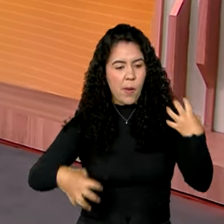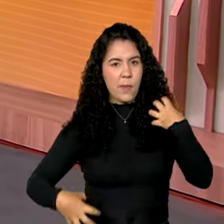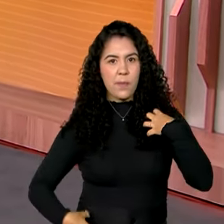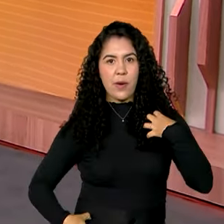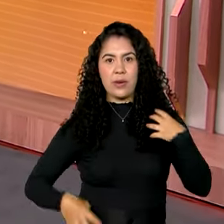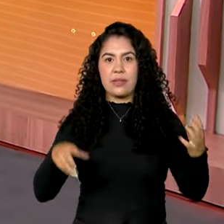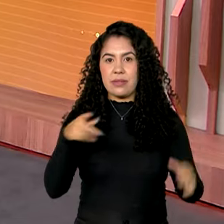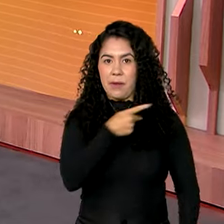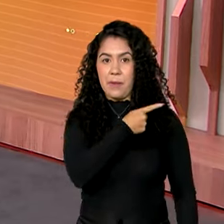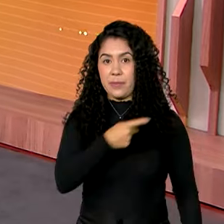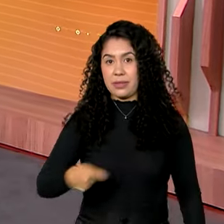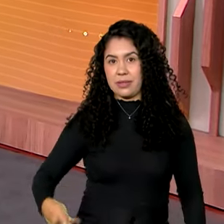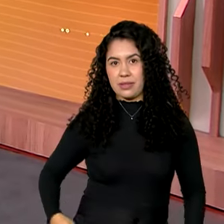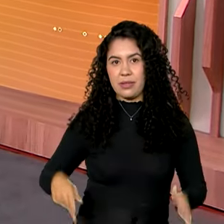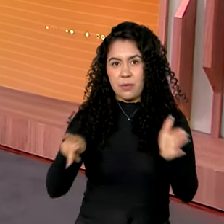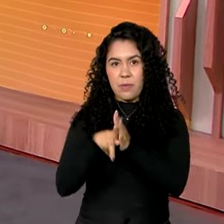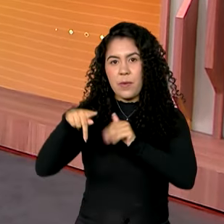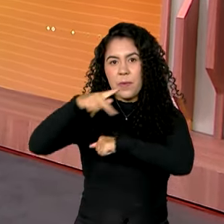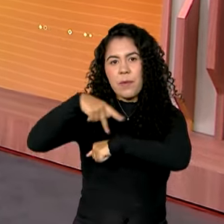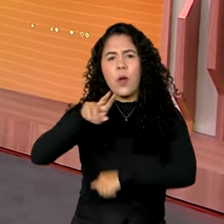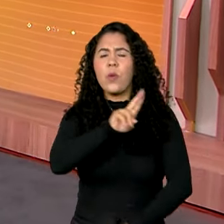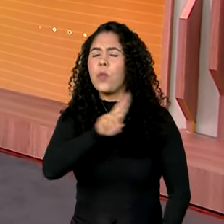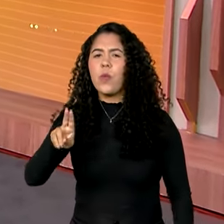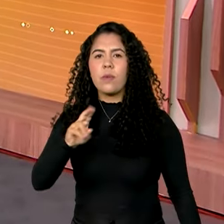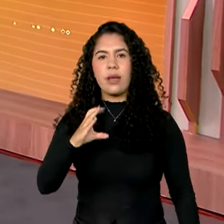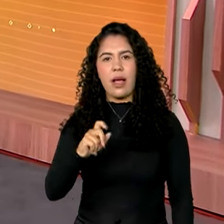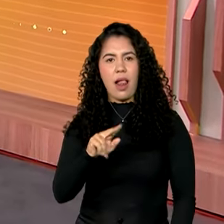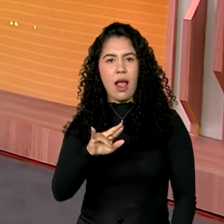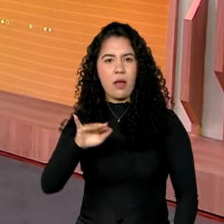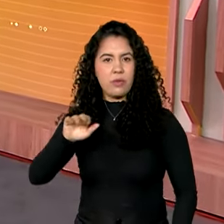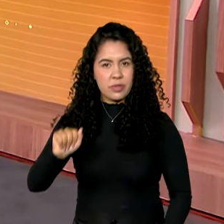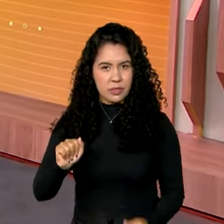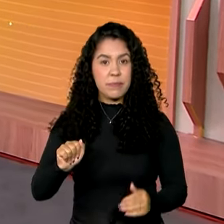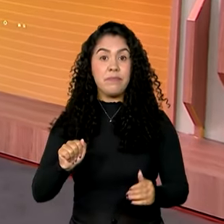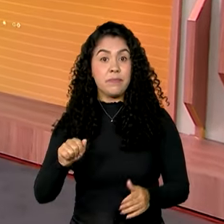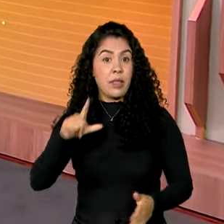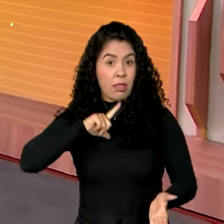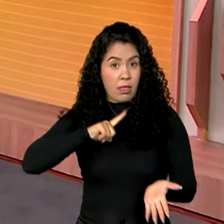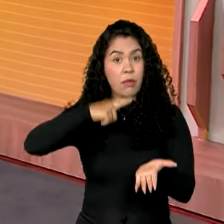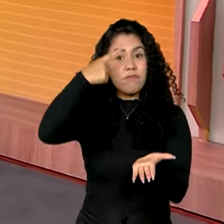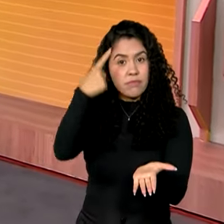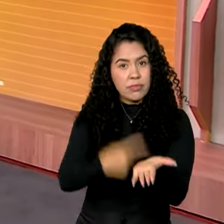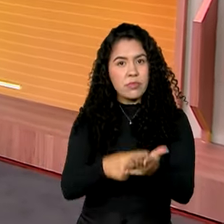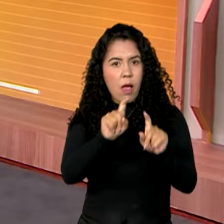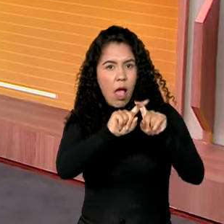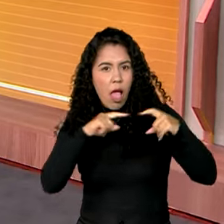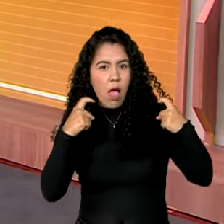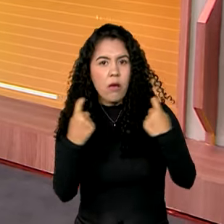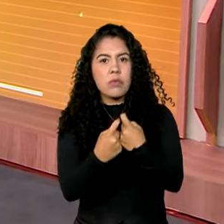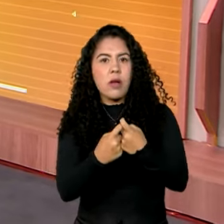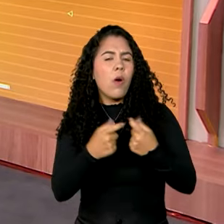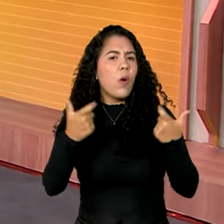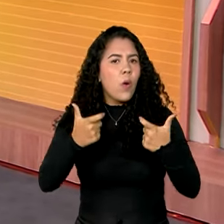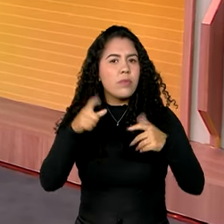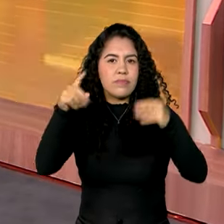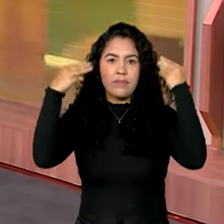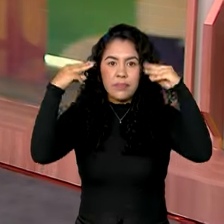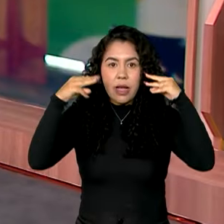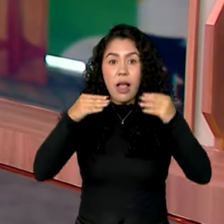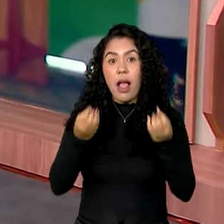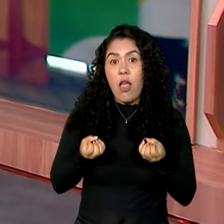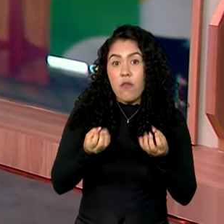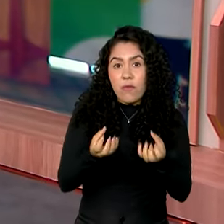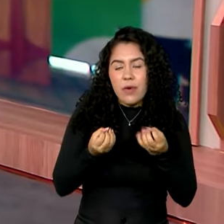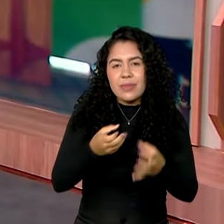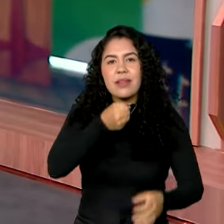do país, Cláudia Sheinbaum. Hoje, Lula tem compromissos na Cidade do México e nós vamos saber os detalhes com a repórter